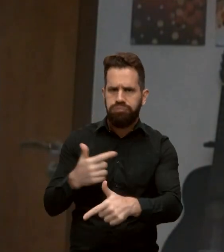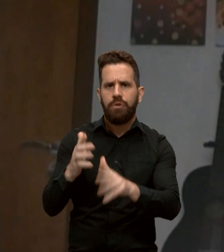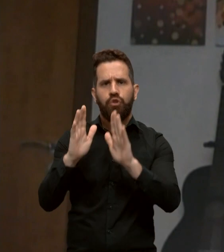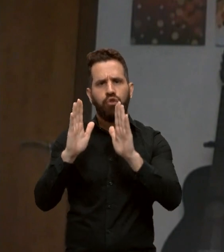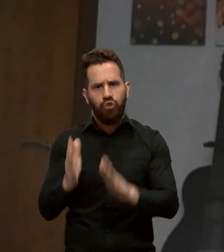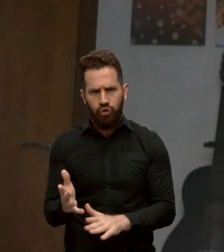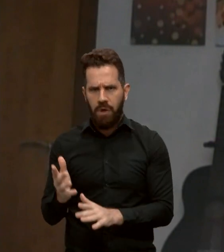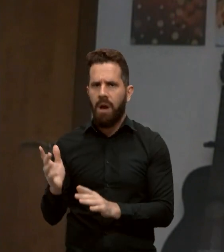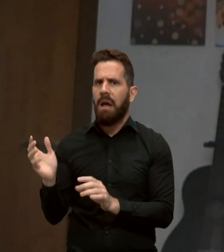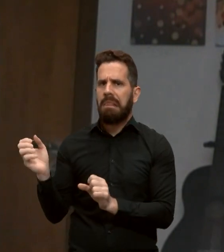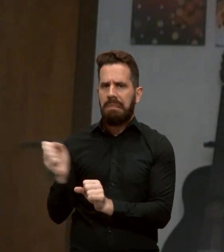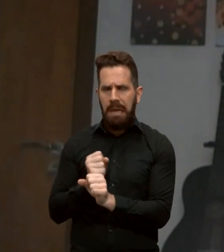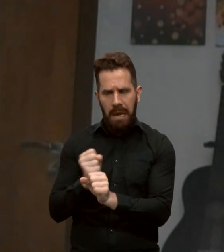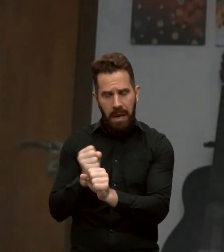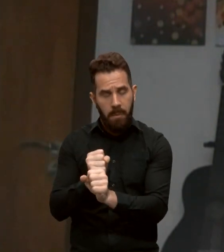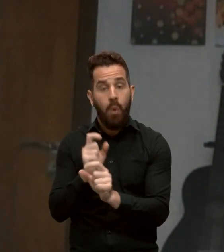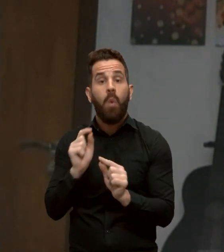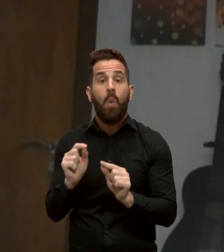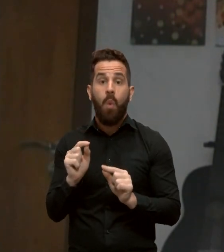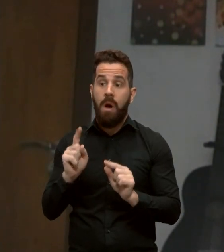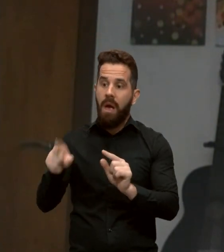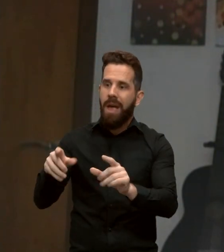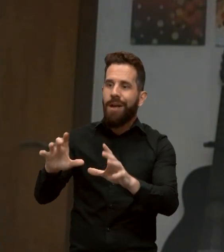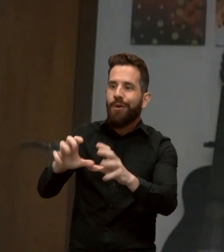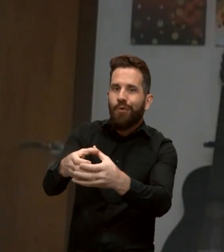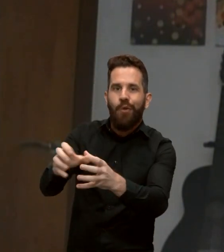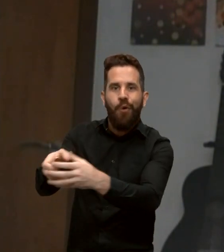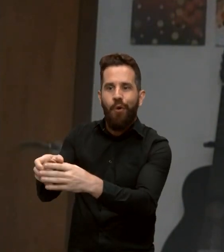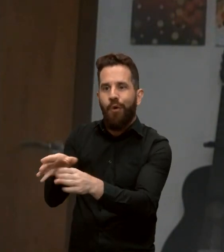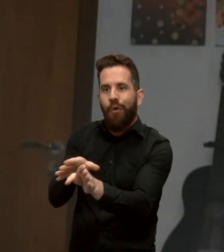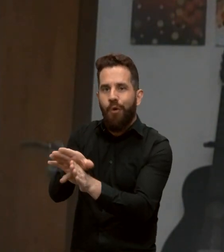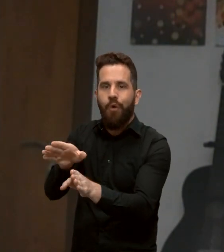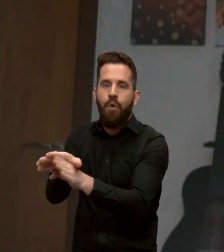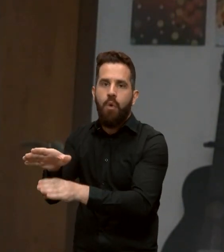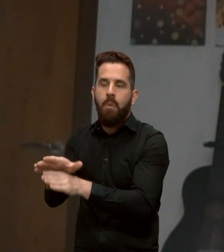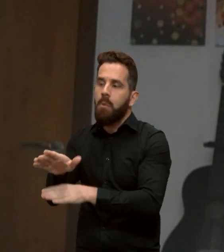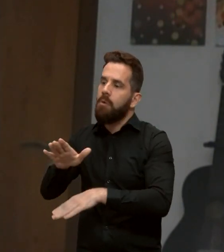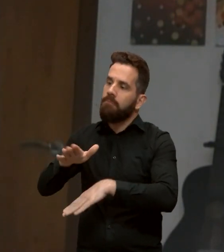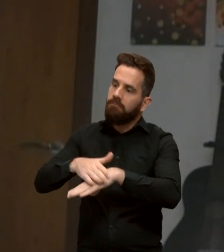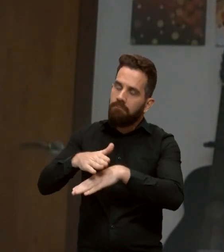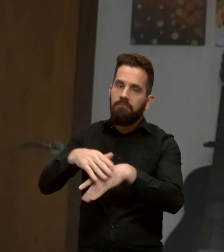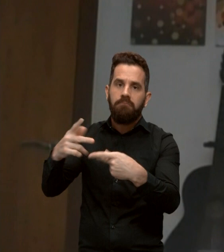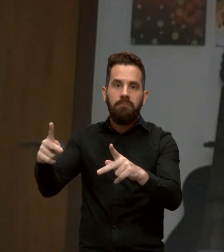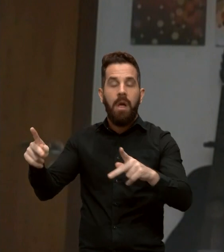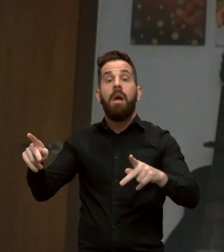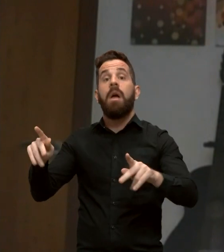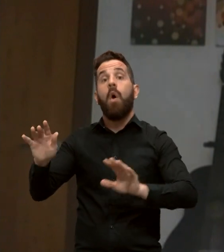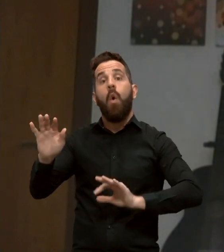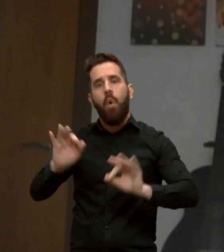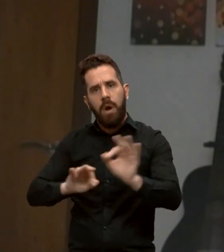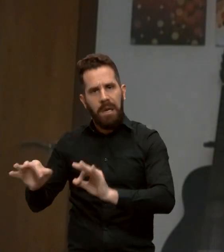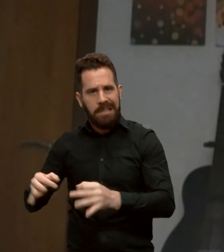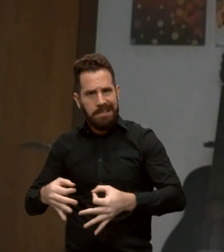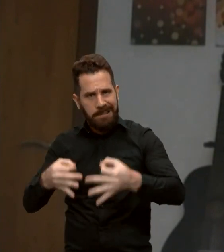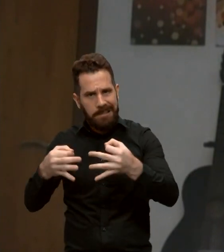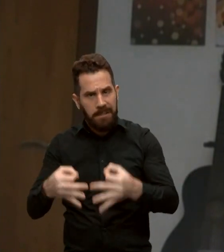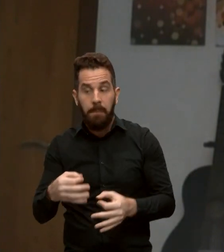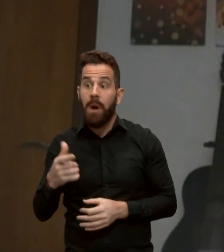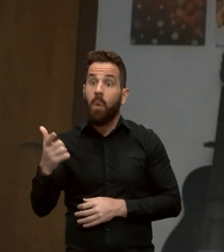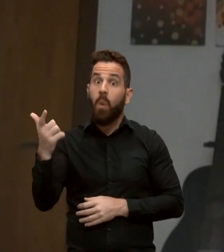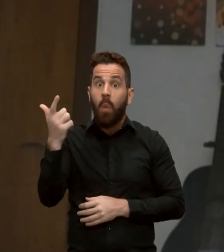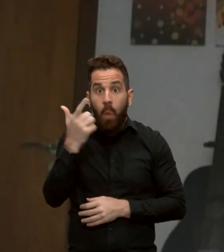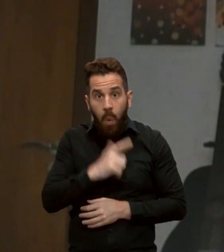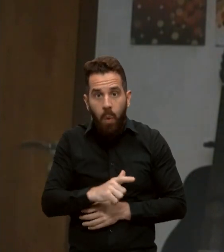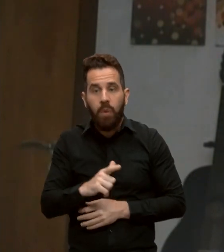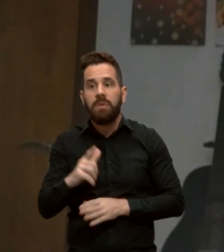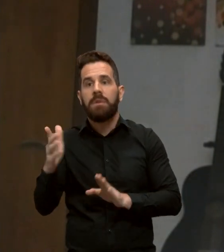auxiliar esses grupos, né, desses assentamentos, né, para se organizarem, para conseguirem participarem